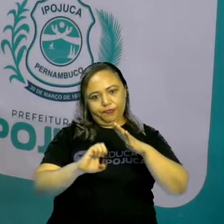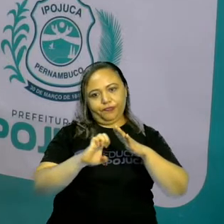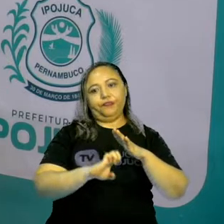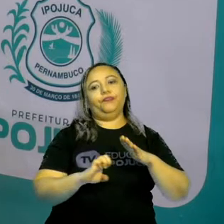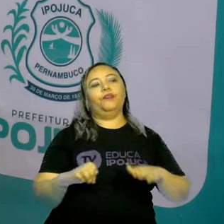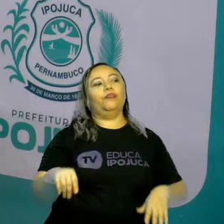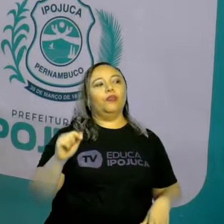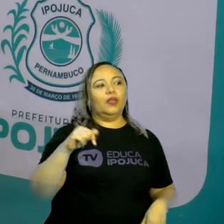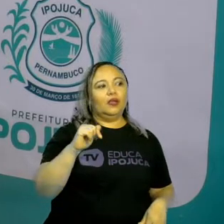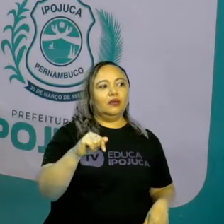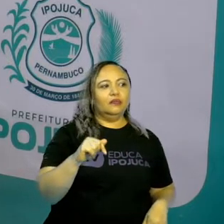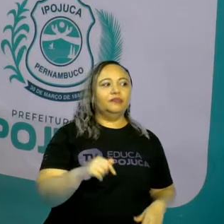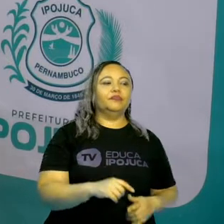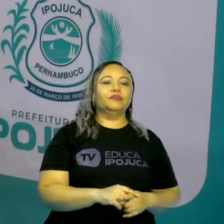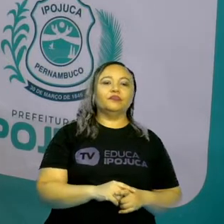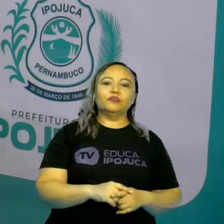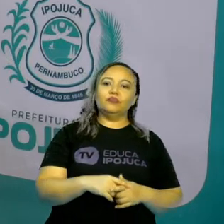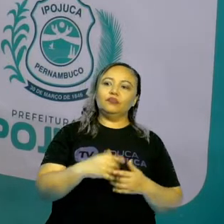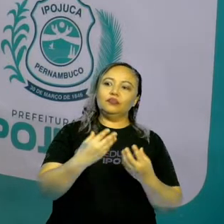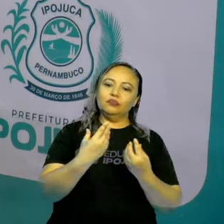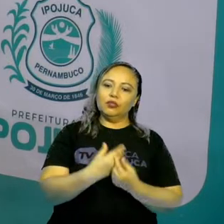comunidade. São